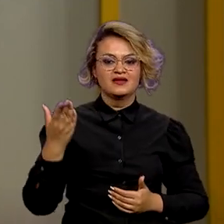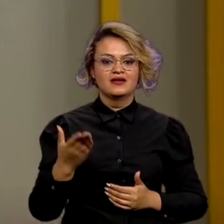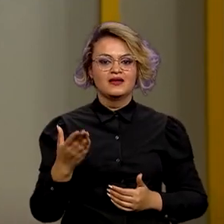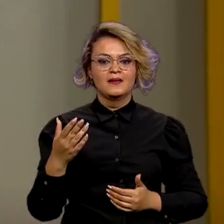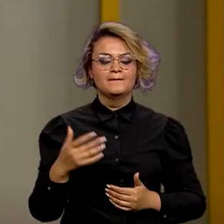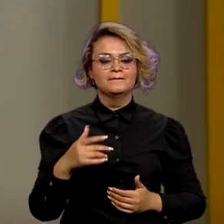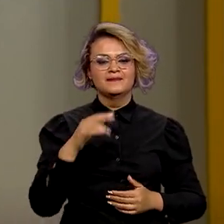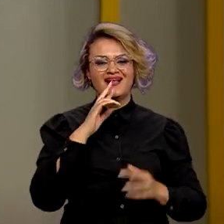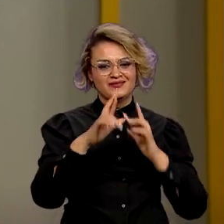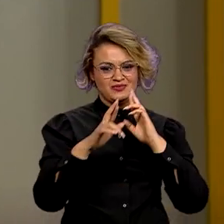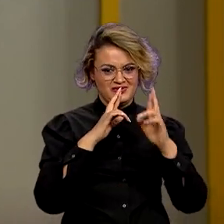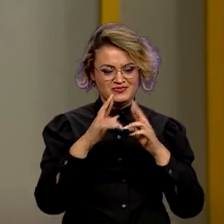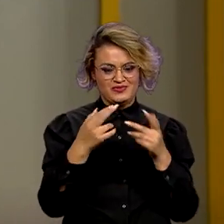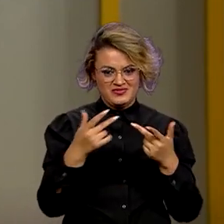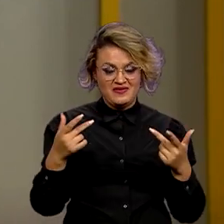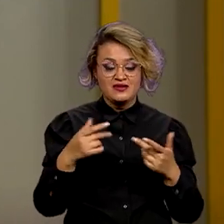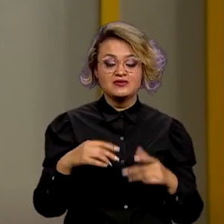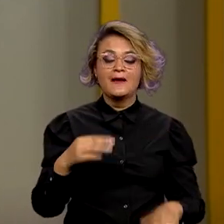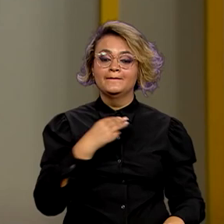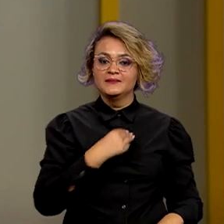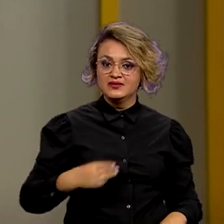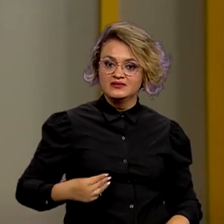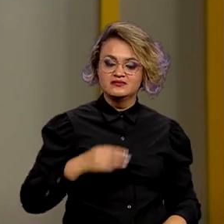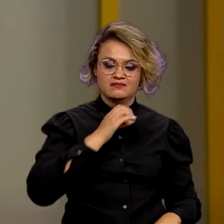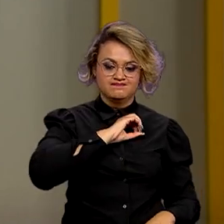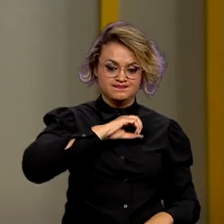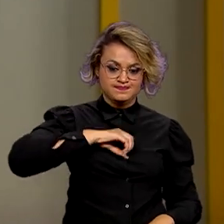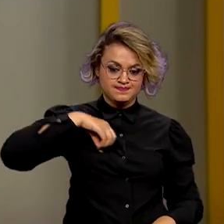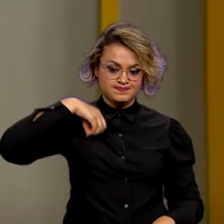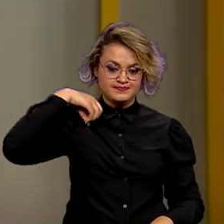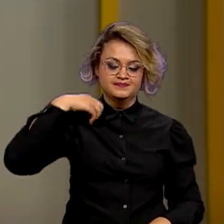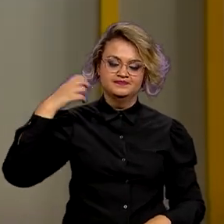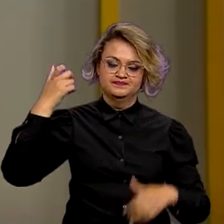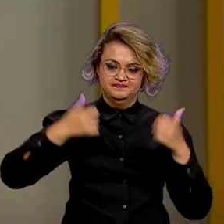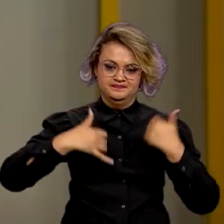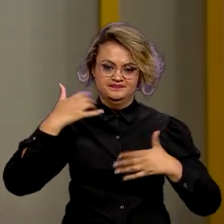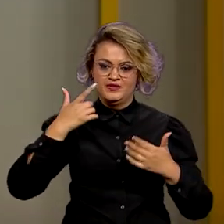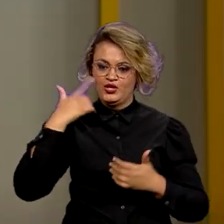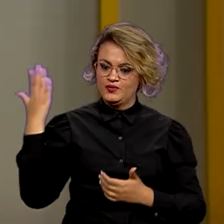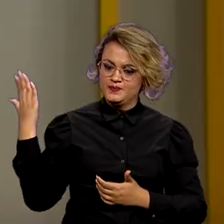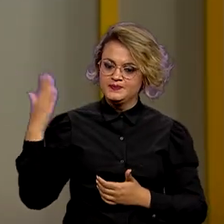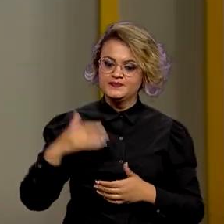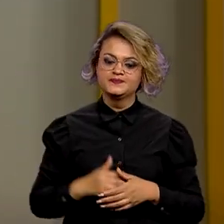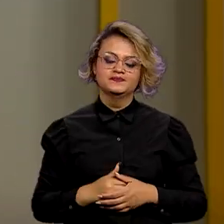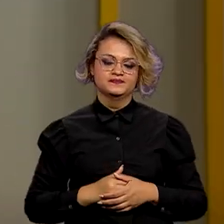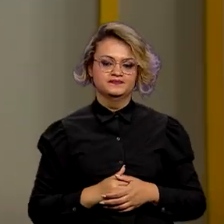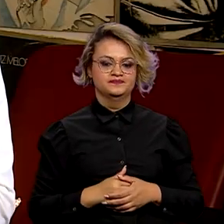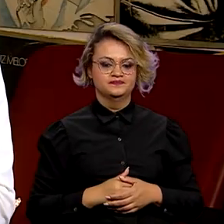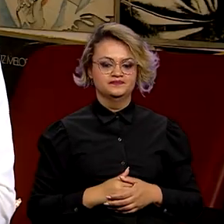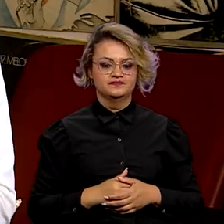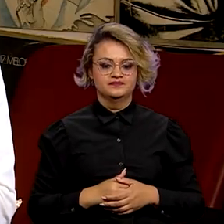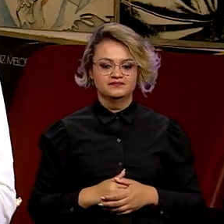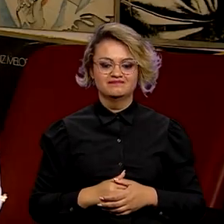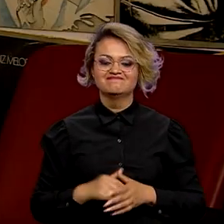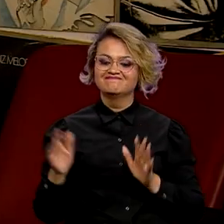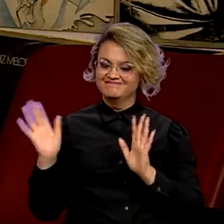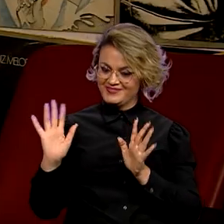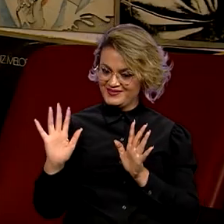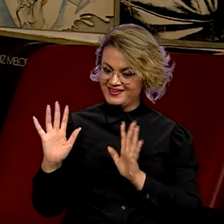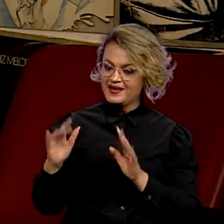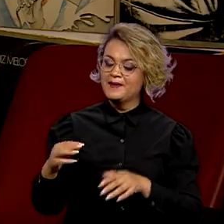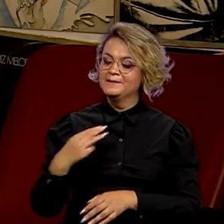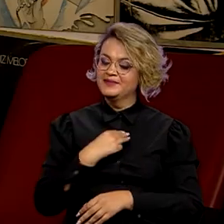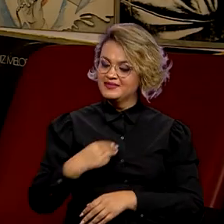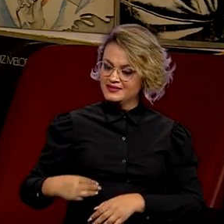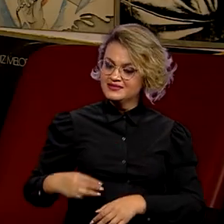repercutir tudo isso, eu entrevistei a ministra do Meio Ambiente e Mudança do Clima, Marina Silva. Veja como foi. Ministra